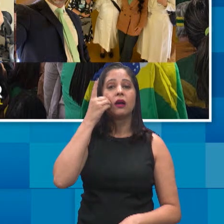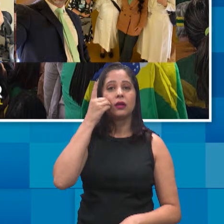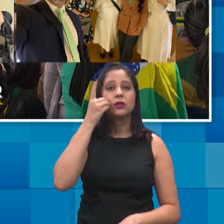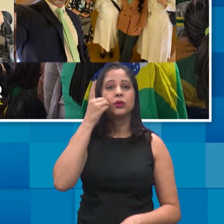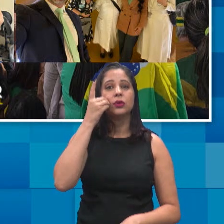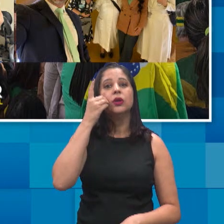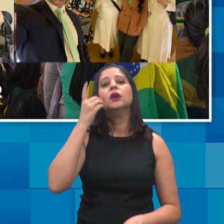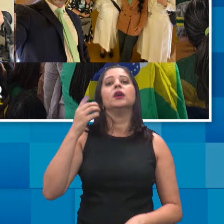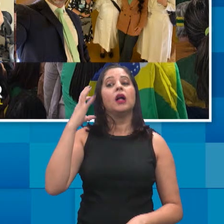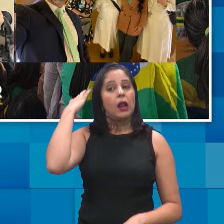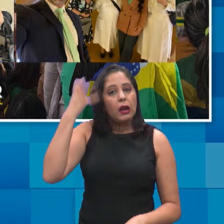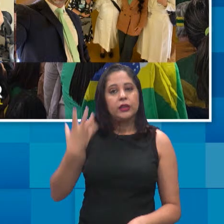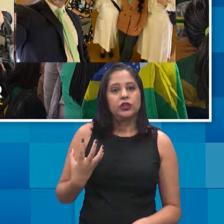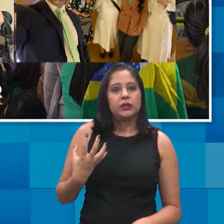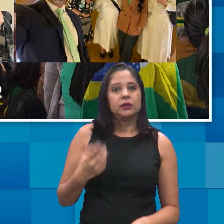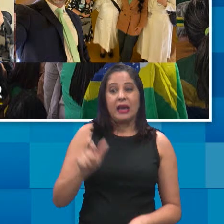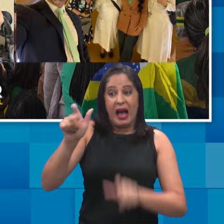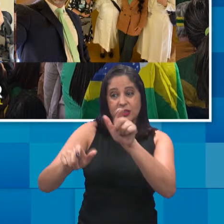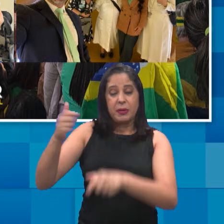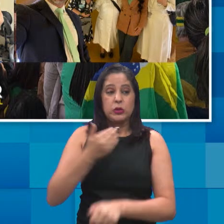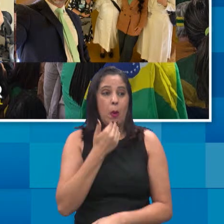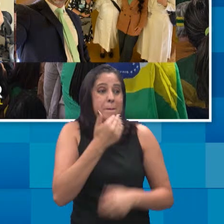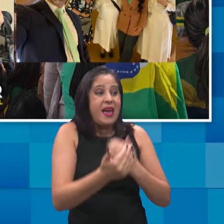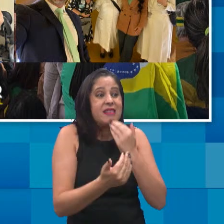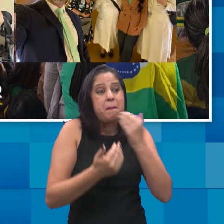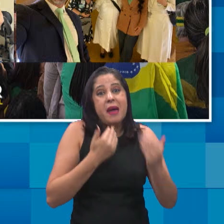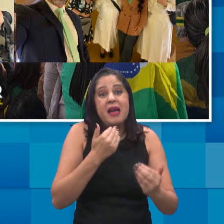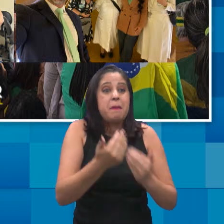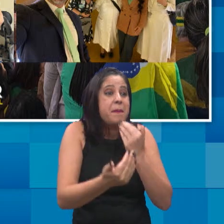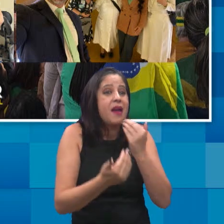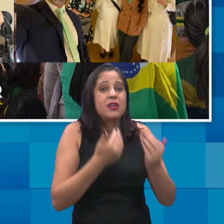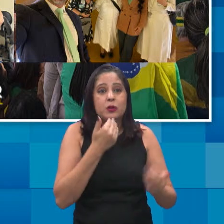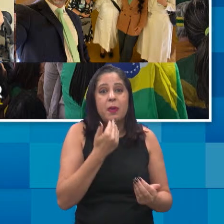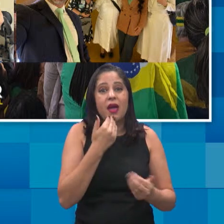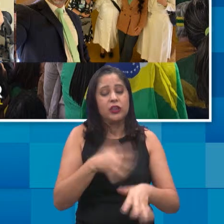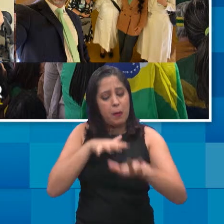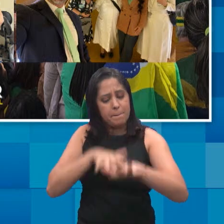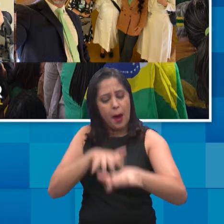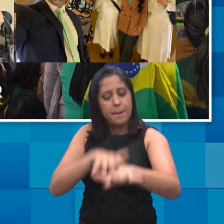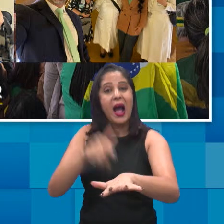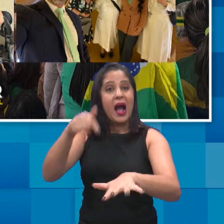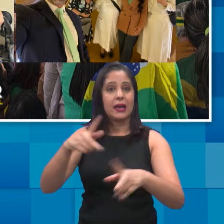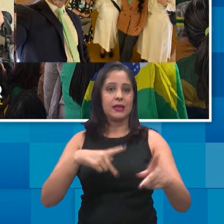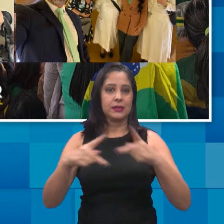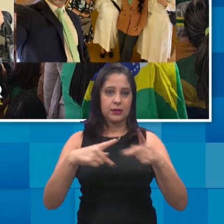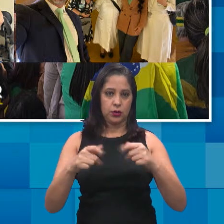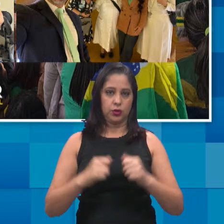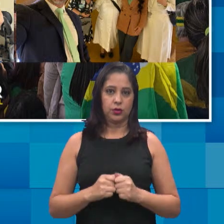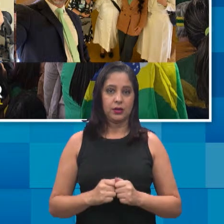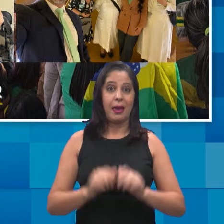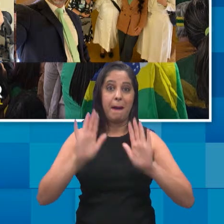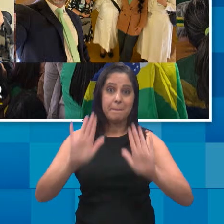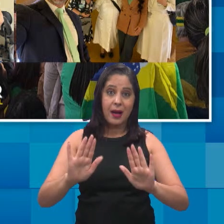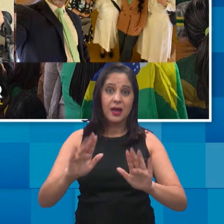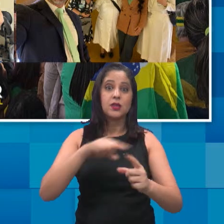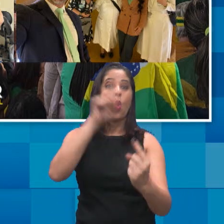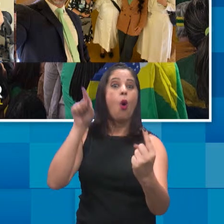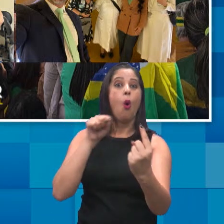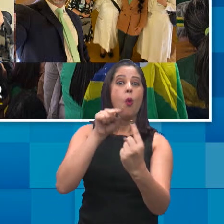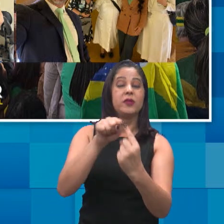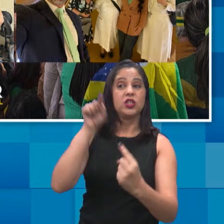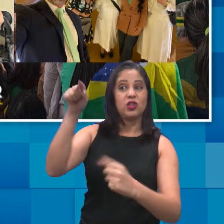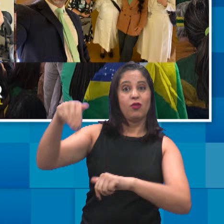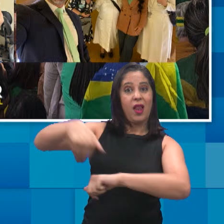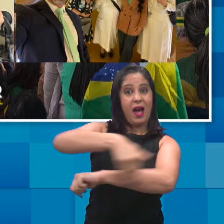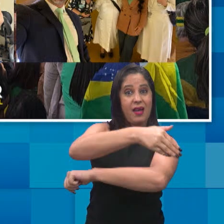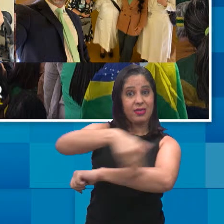gente seguiu a orientação do nosso presidente Bolsonaro e mobilizamos as pessoas para estar em São Paulo, na Avenida Paulista,